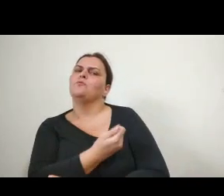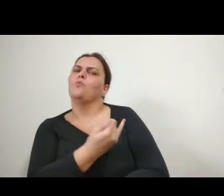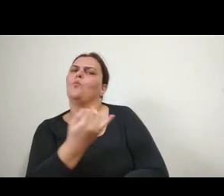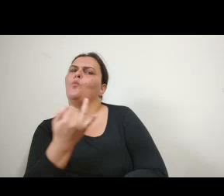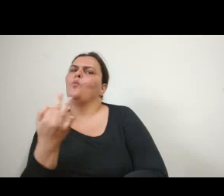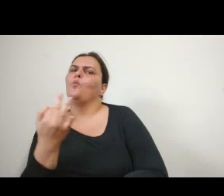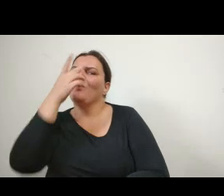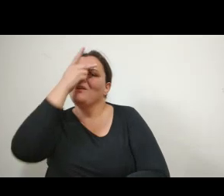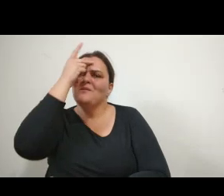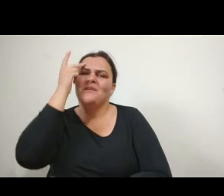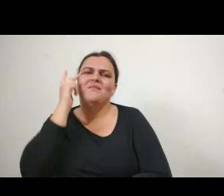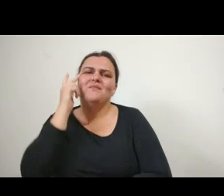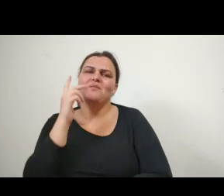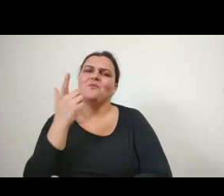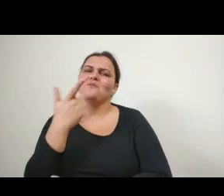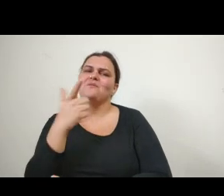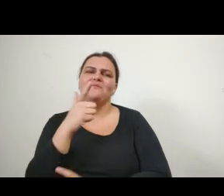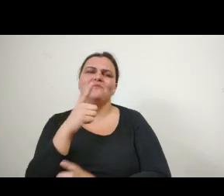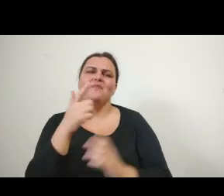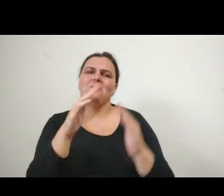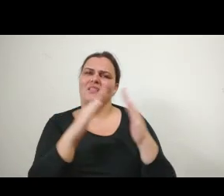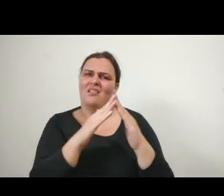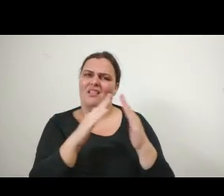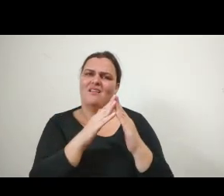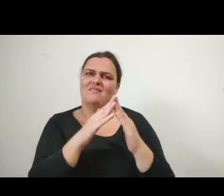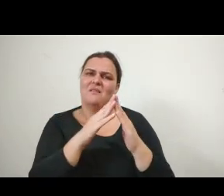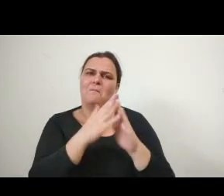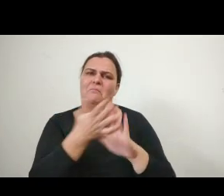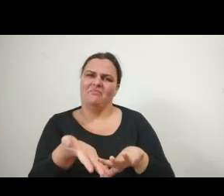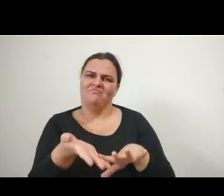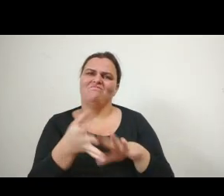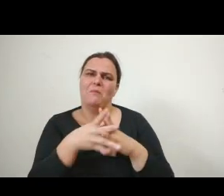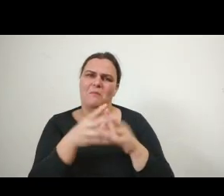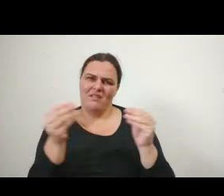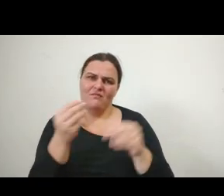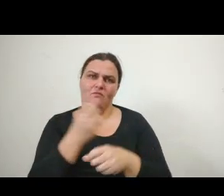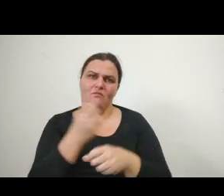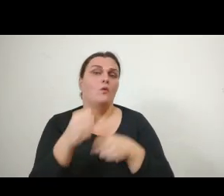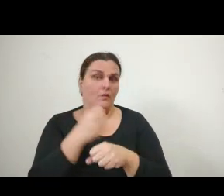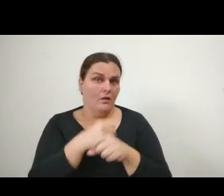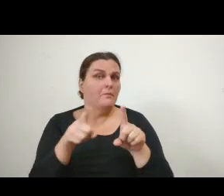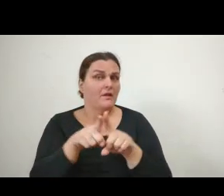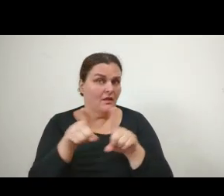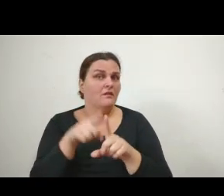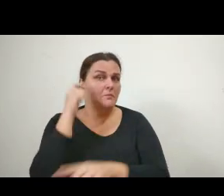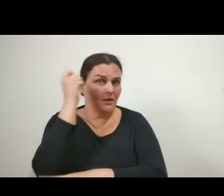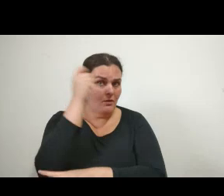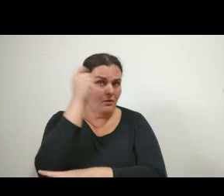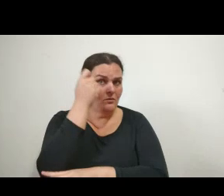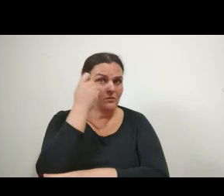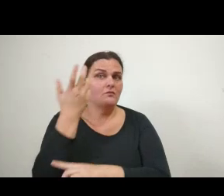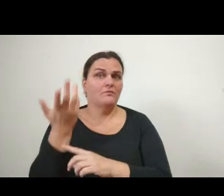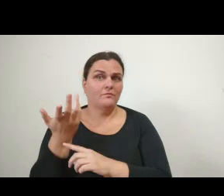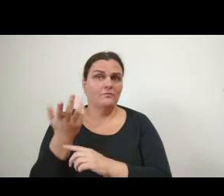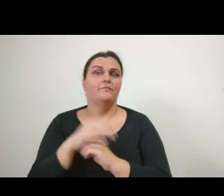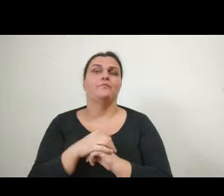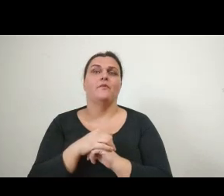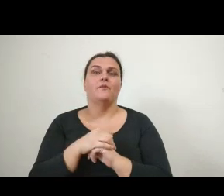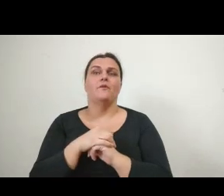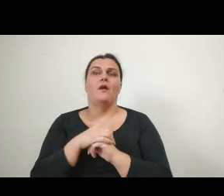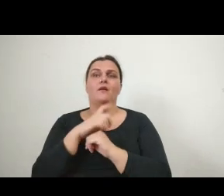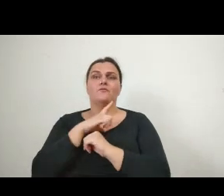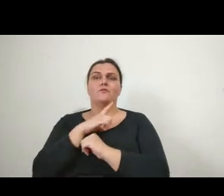desastre, né? Grande desastre que aconteceu no Rio Grande do Sul ano passado, né? Com as inundações, olha, tivemos cerca de